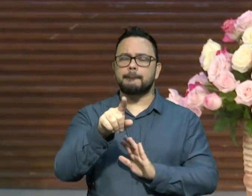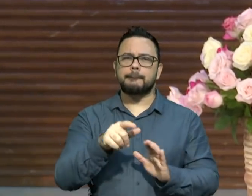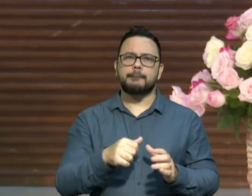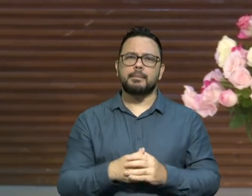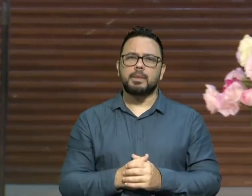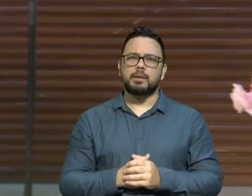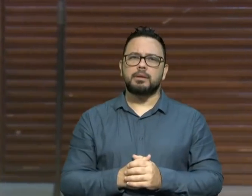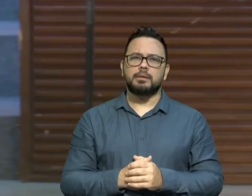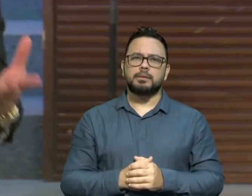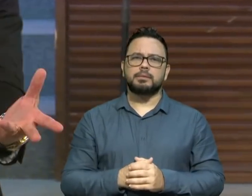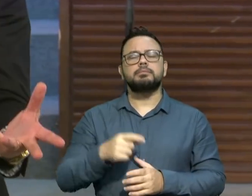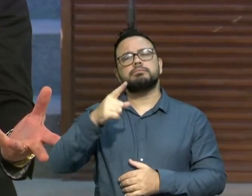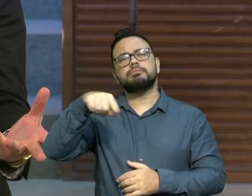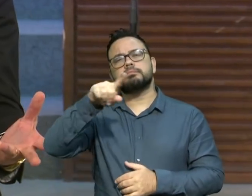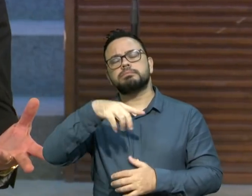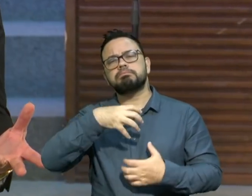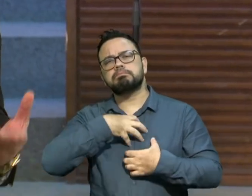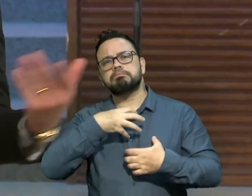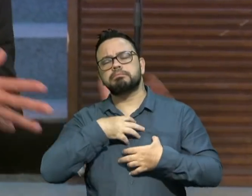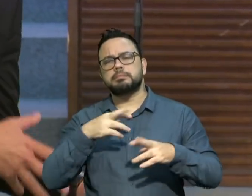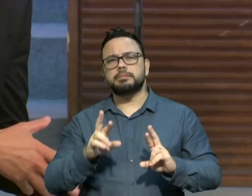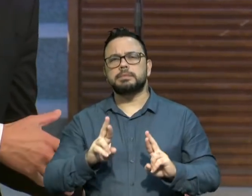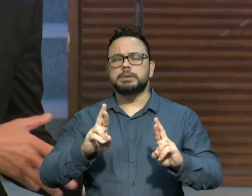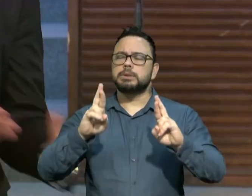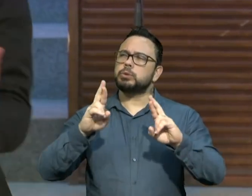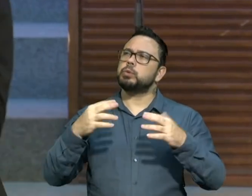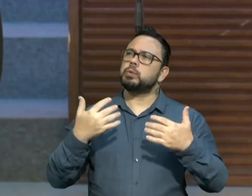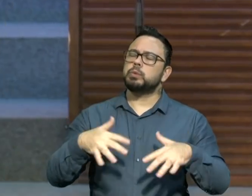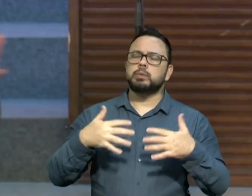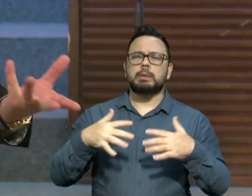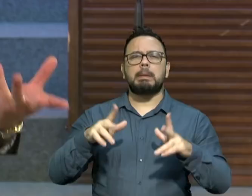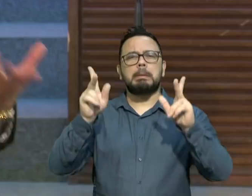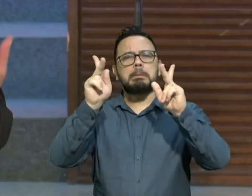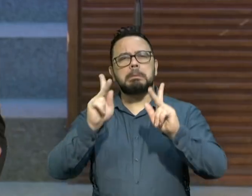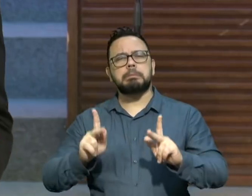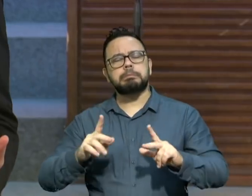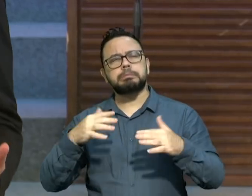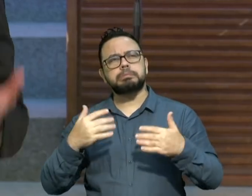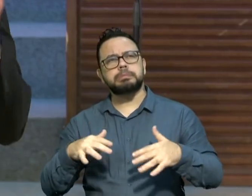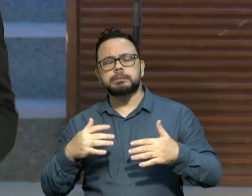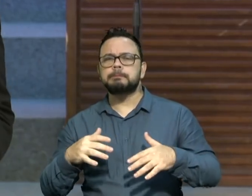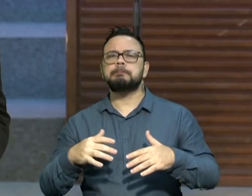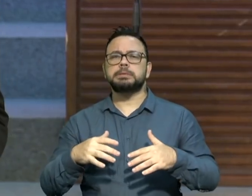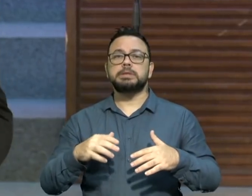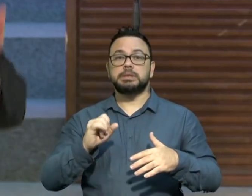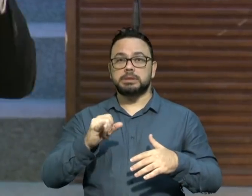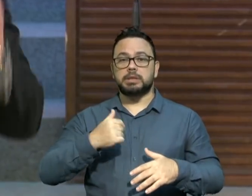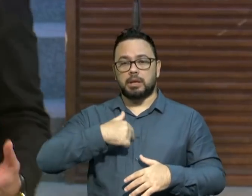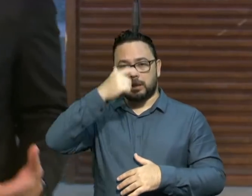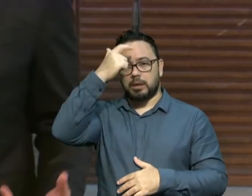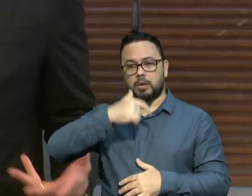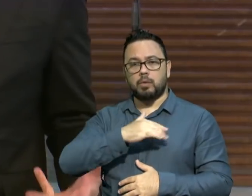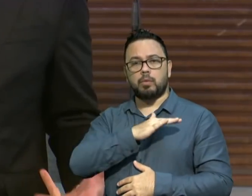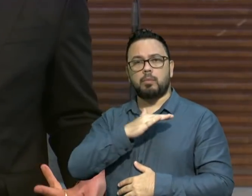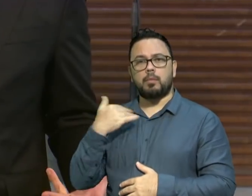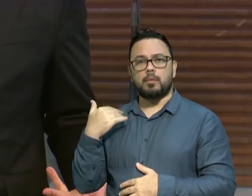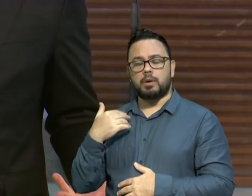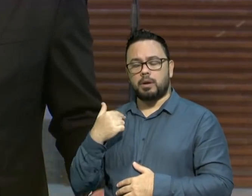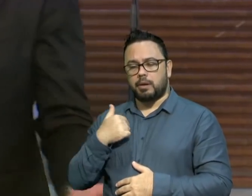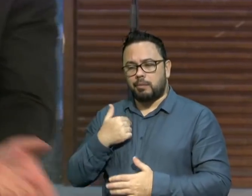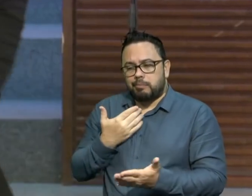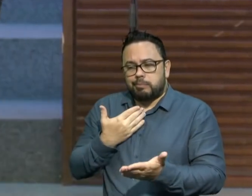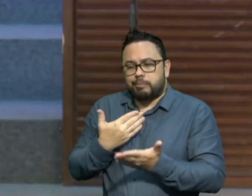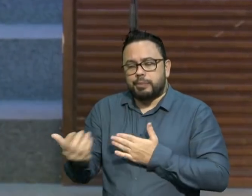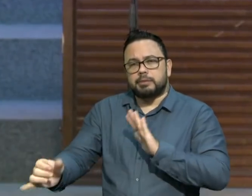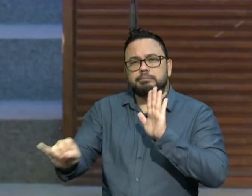a esperança e consolo e alegria que passe de verdade existe se eu morrer eu perco a minha identidade